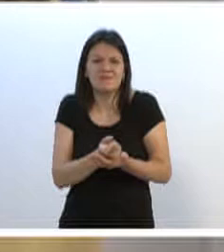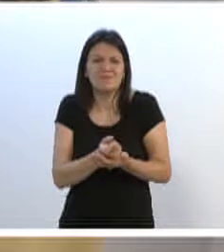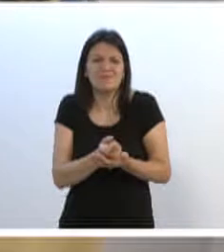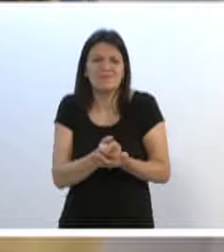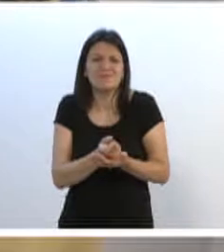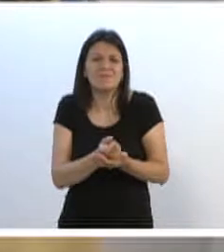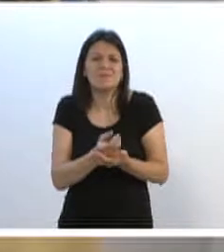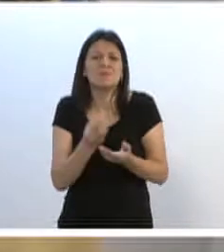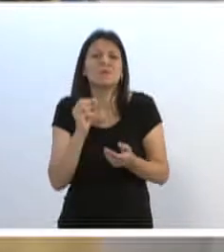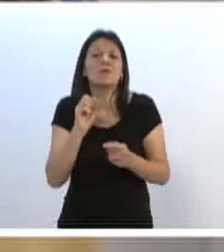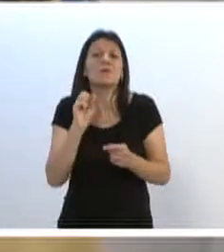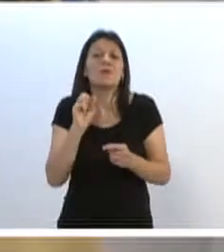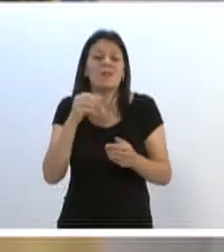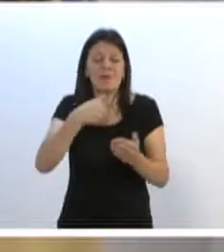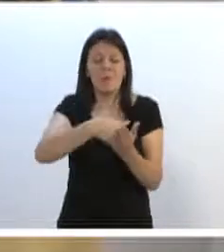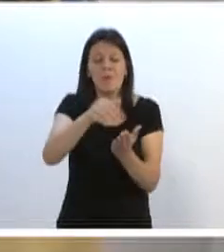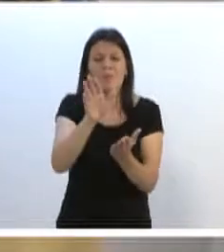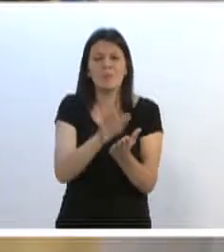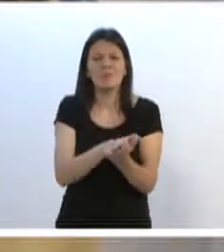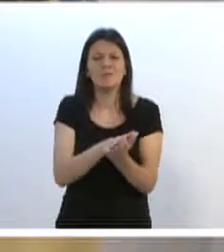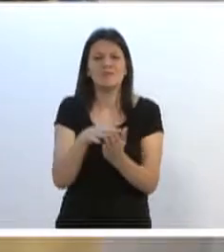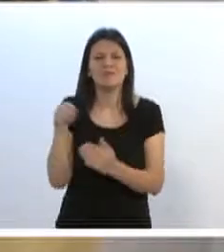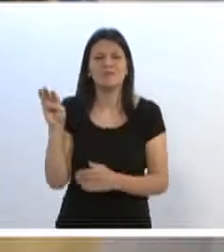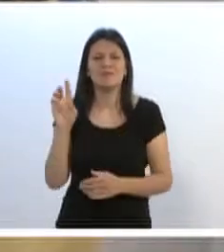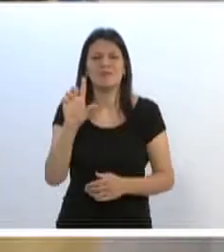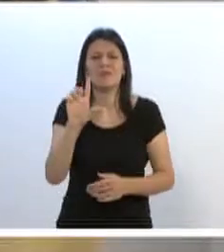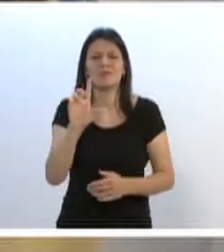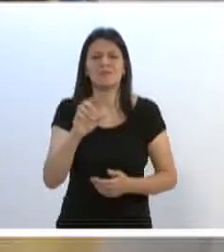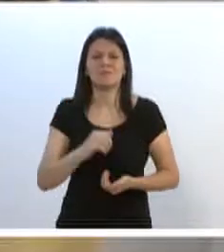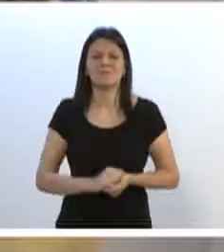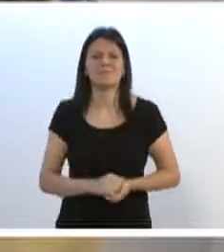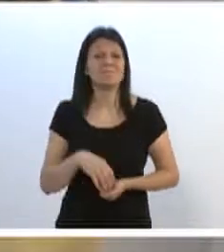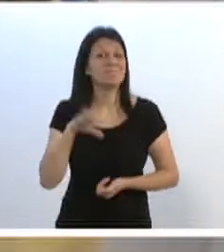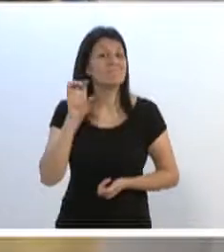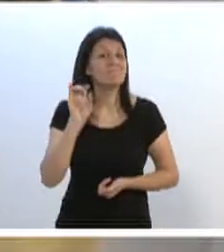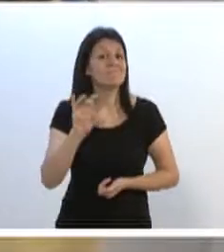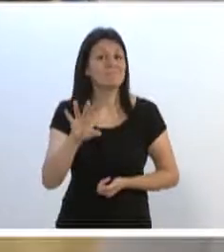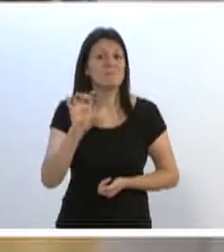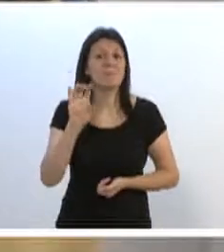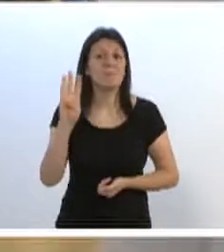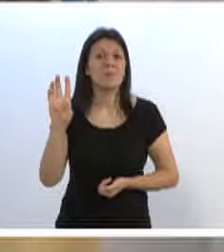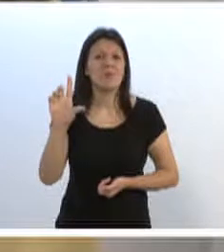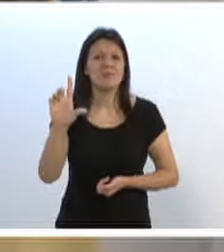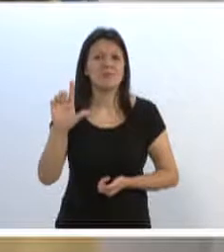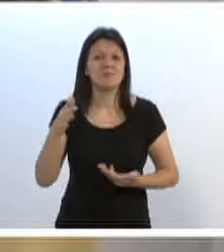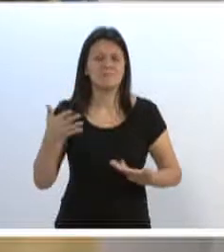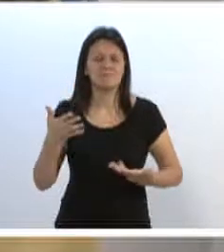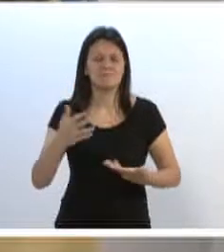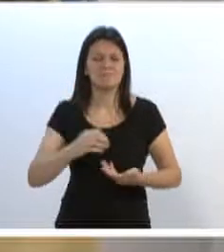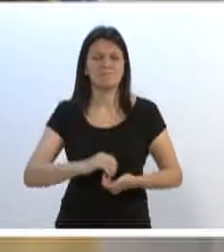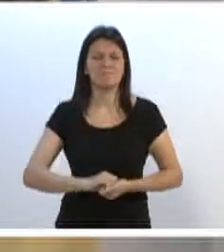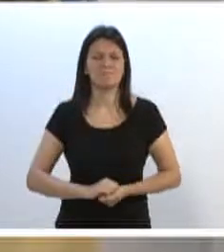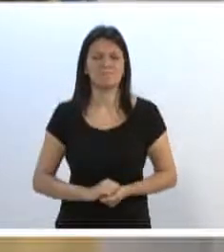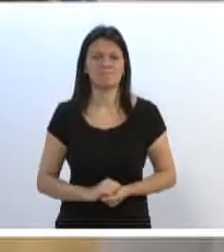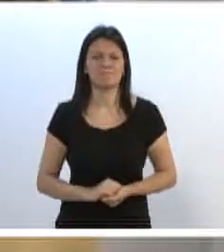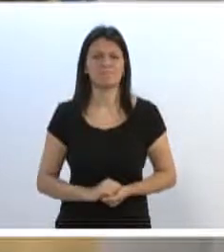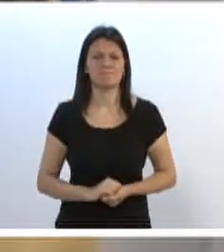notificações em Blumenau. Com notificações em Blumenau. Isso,